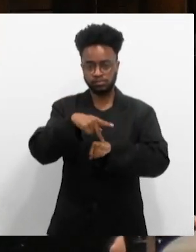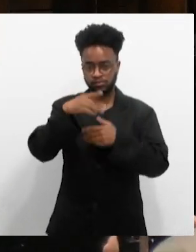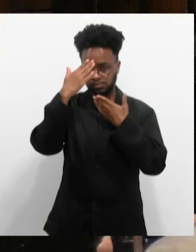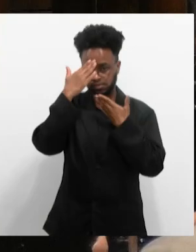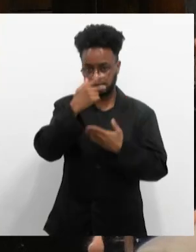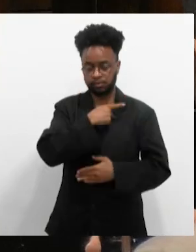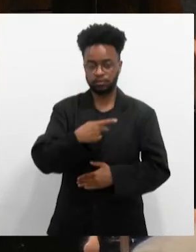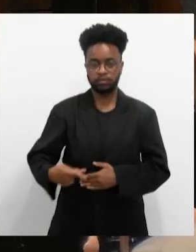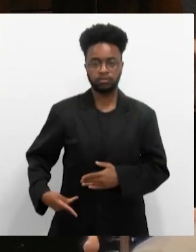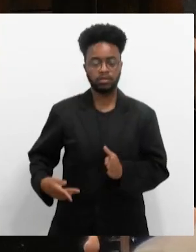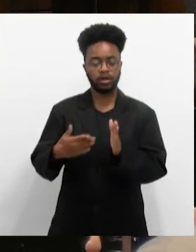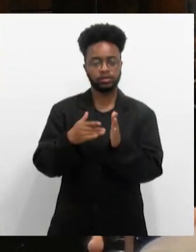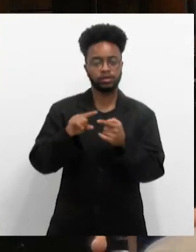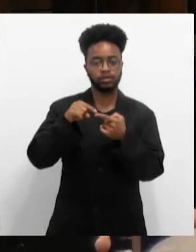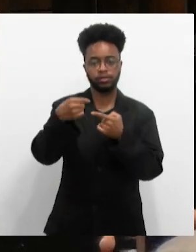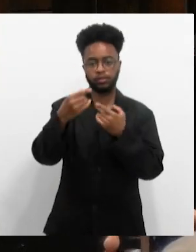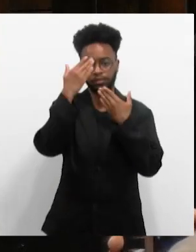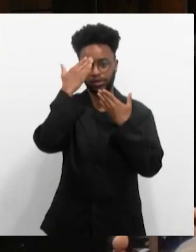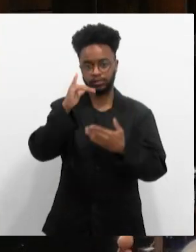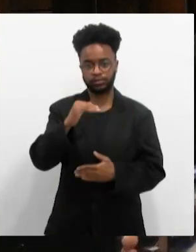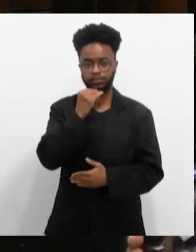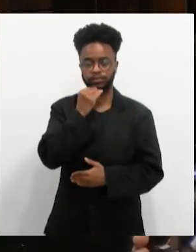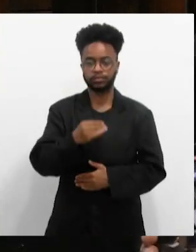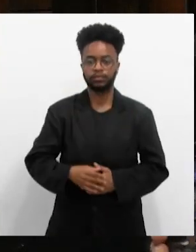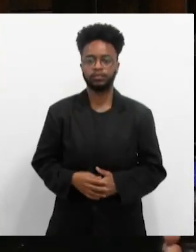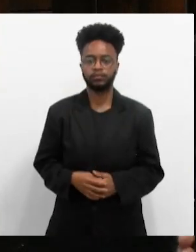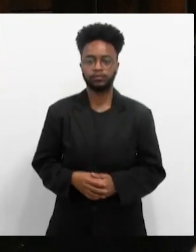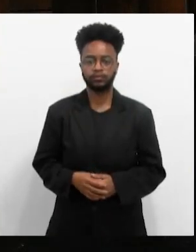presidente. Até a próxima. Muito obrigado pela oportunidade.